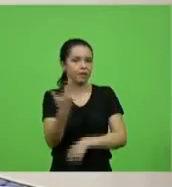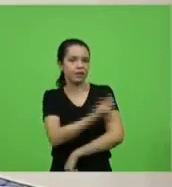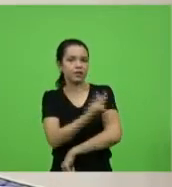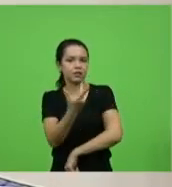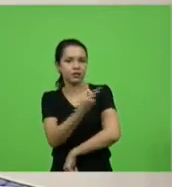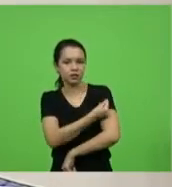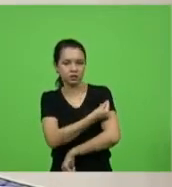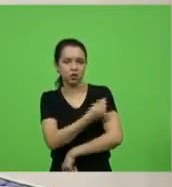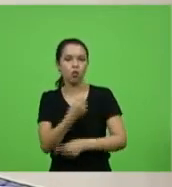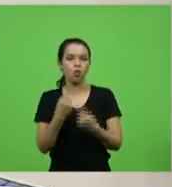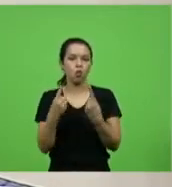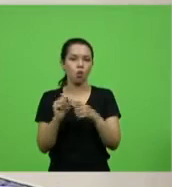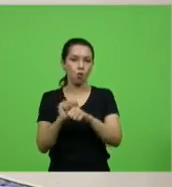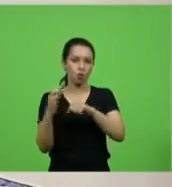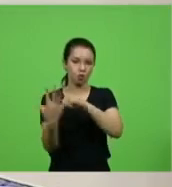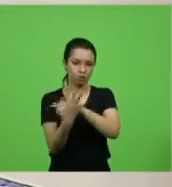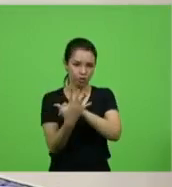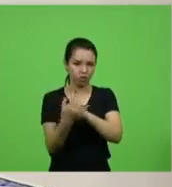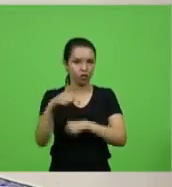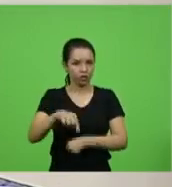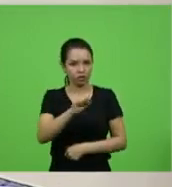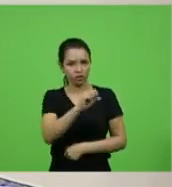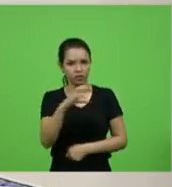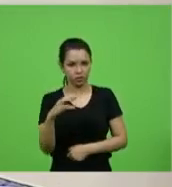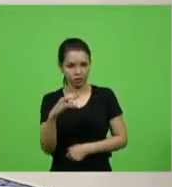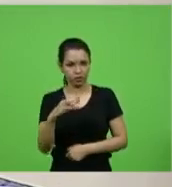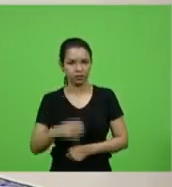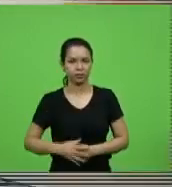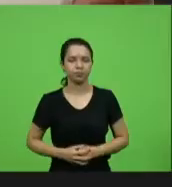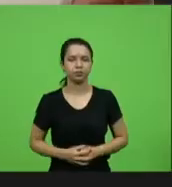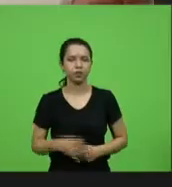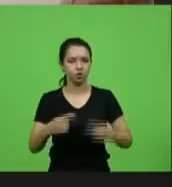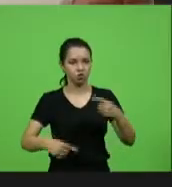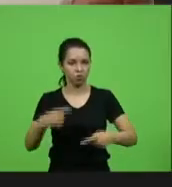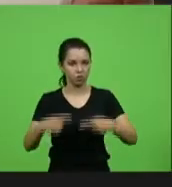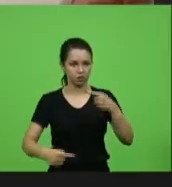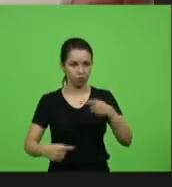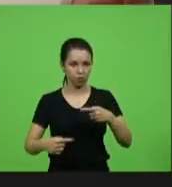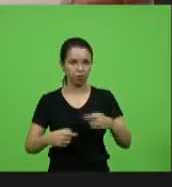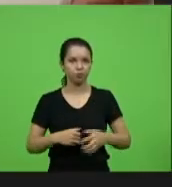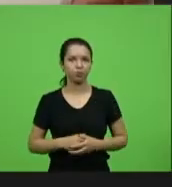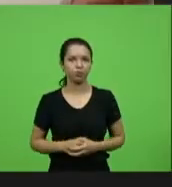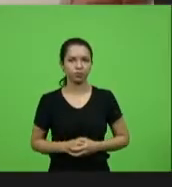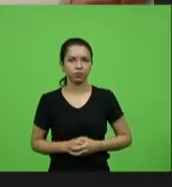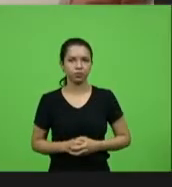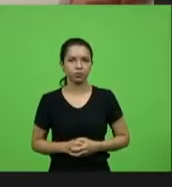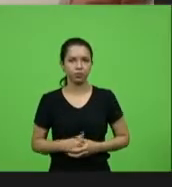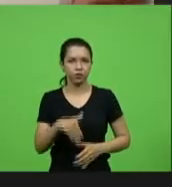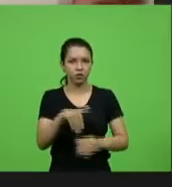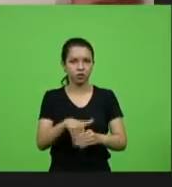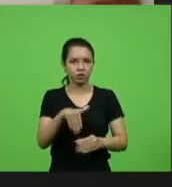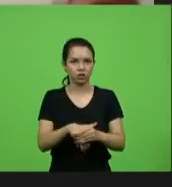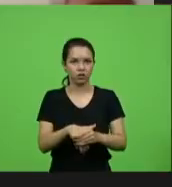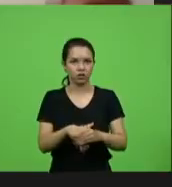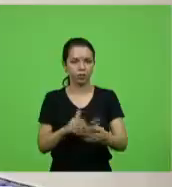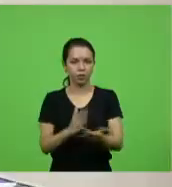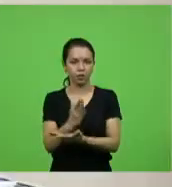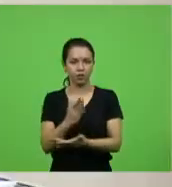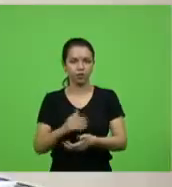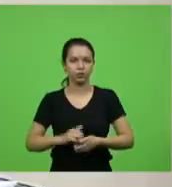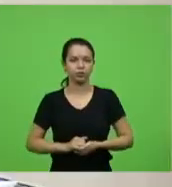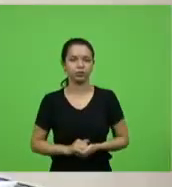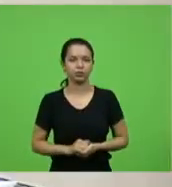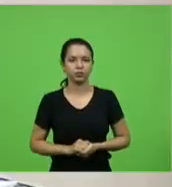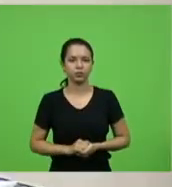-19 em Santa Catarina. Em discussão. Em votação. Aprovado.